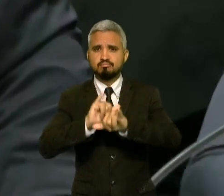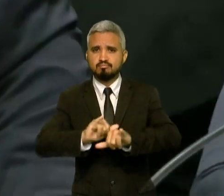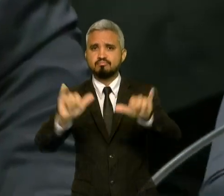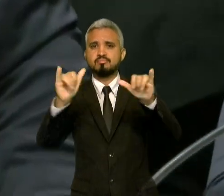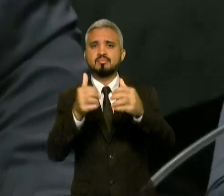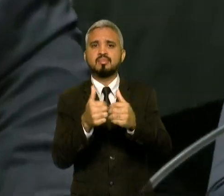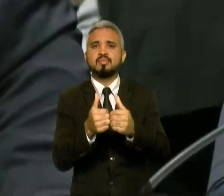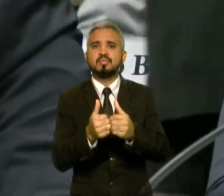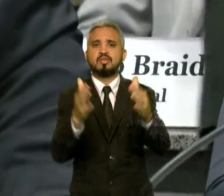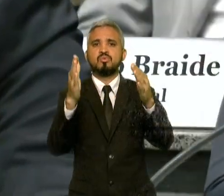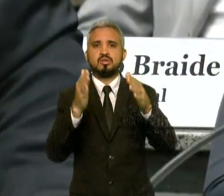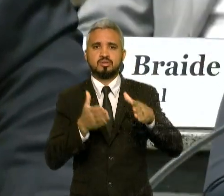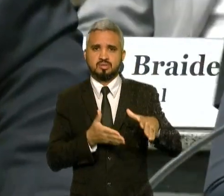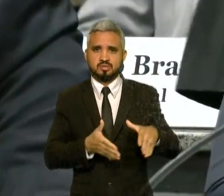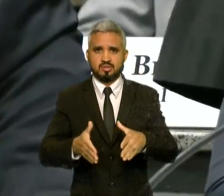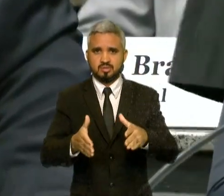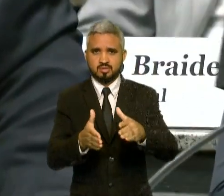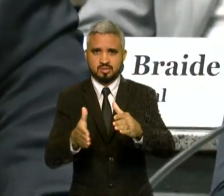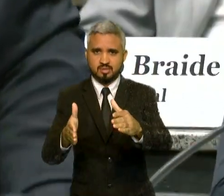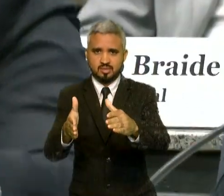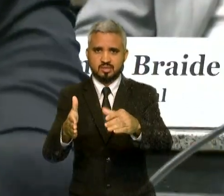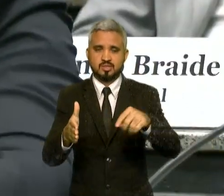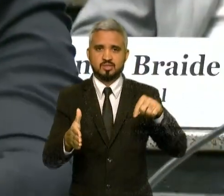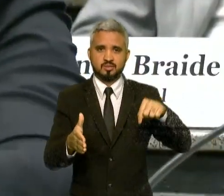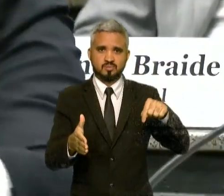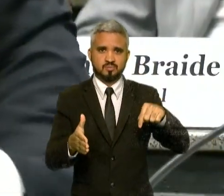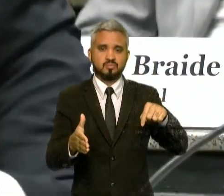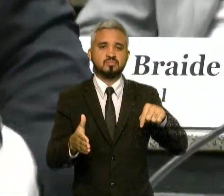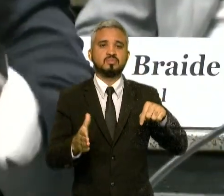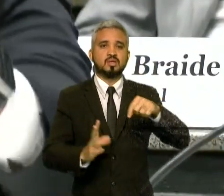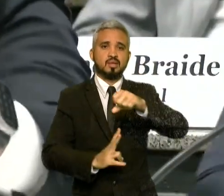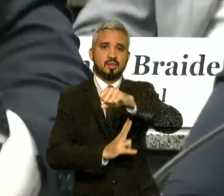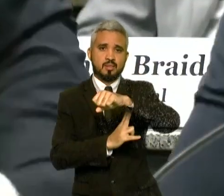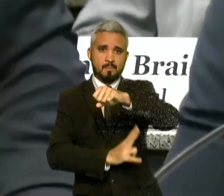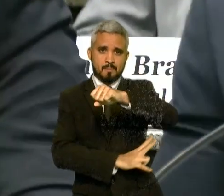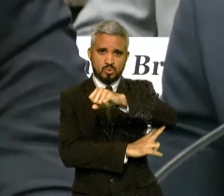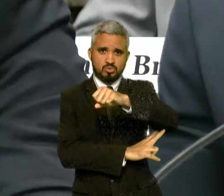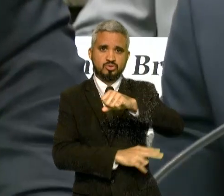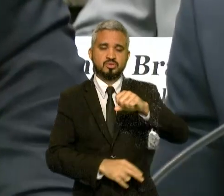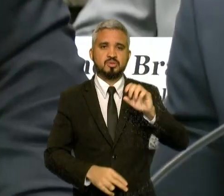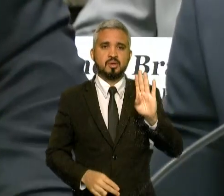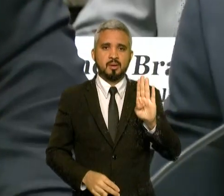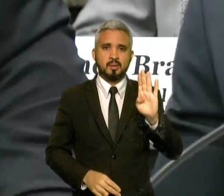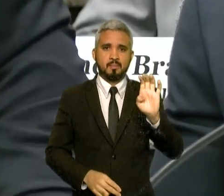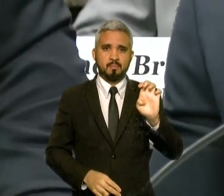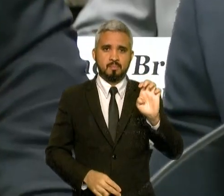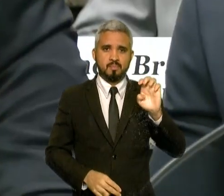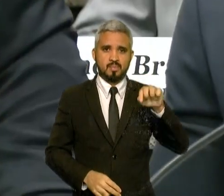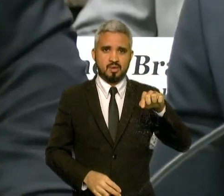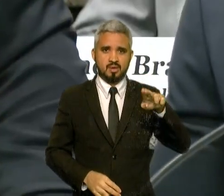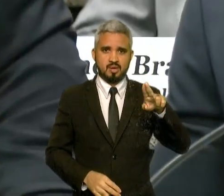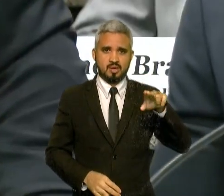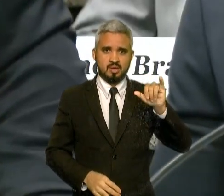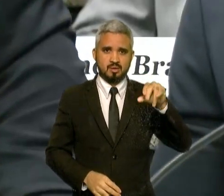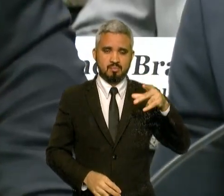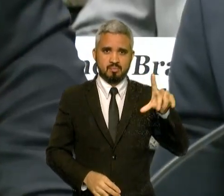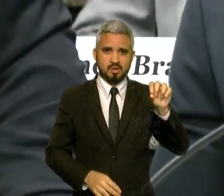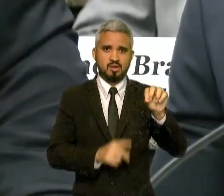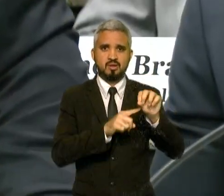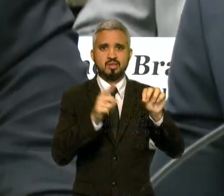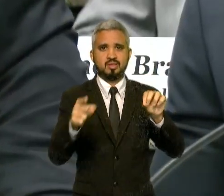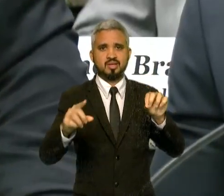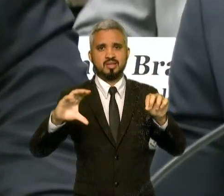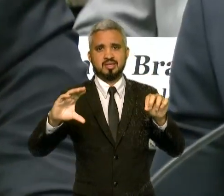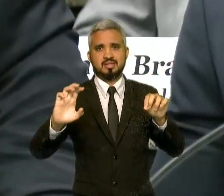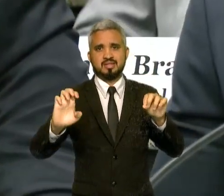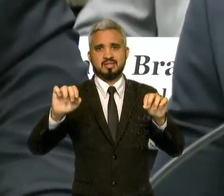da estrada que liga até a ponte que faz Beckmann Central. É um sonho de mais de 50, 60